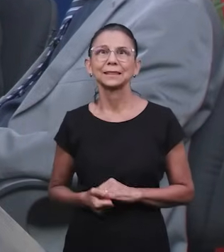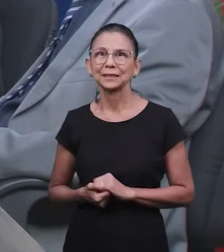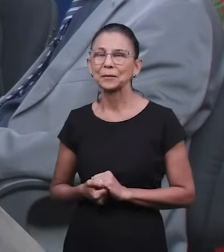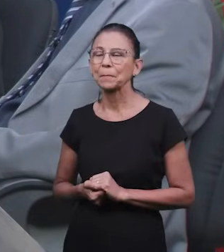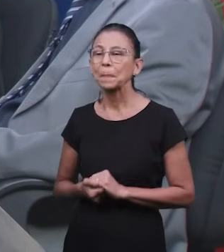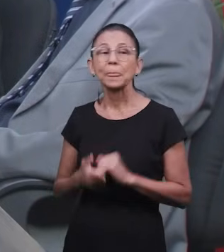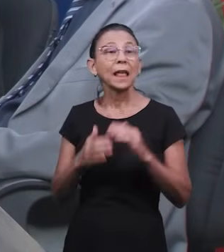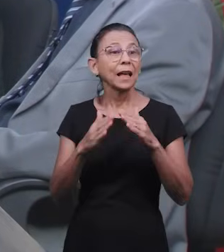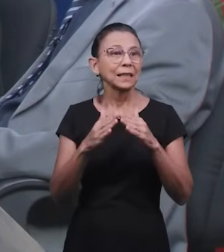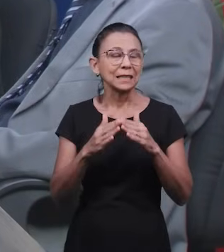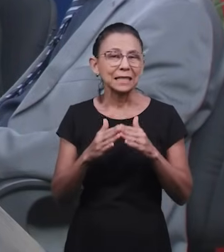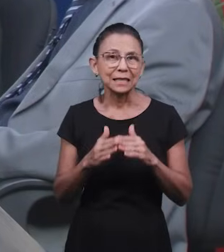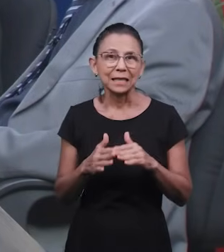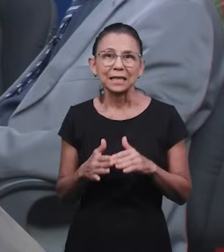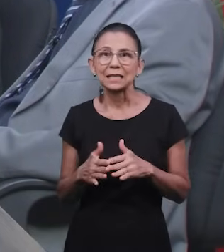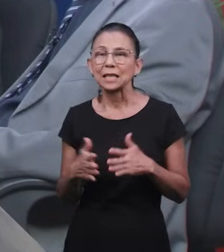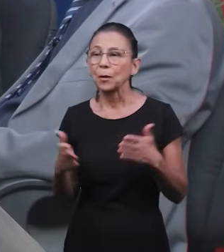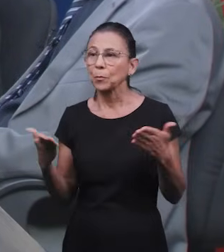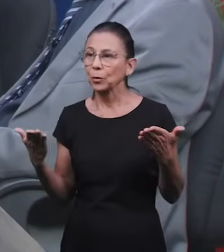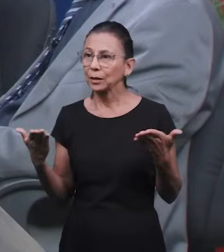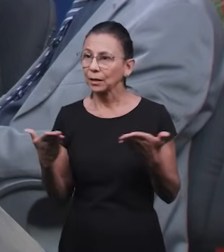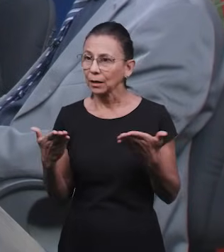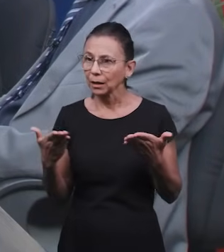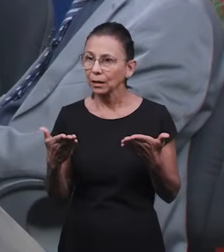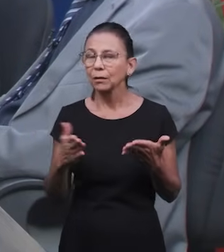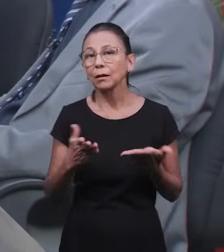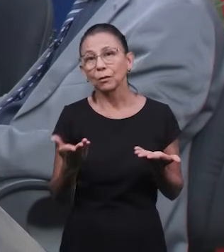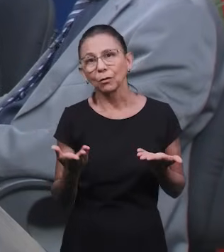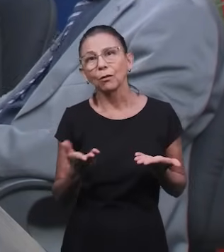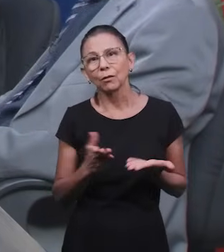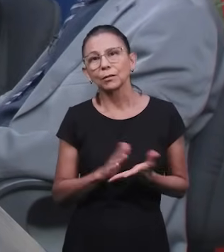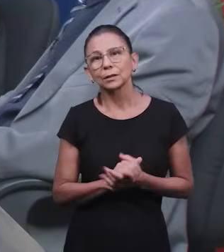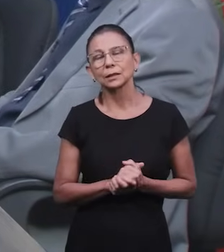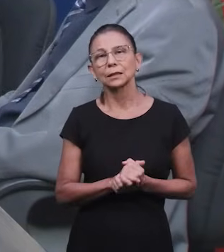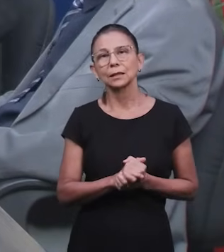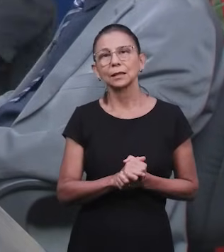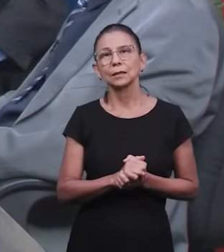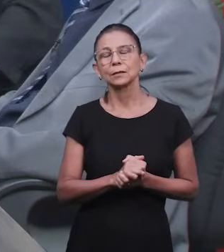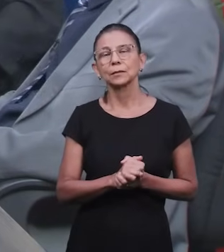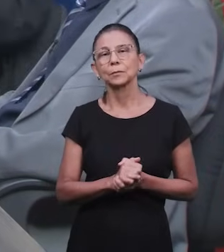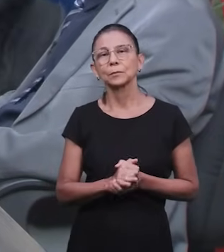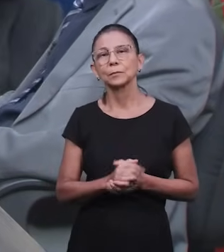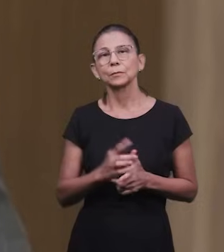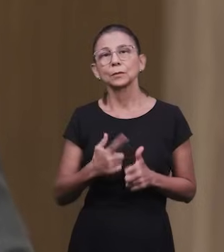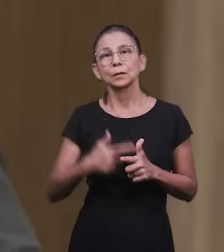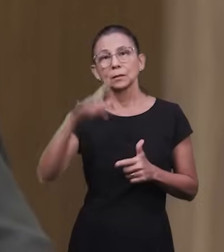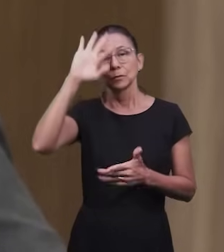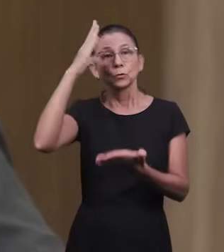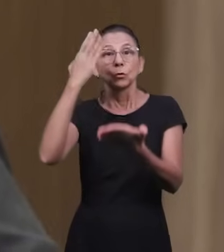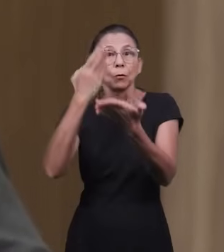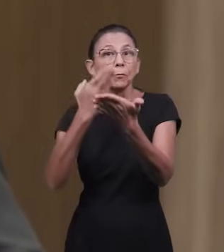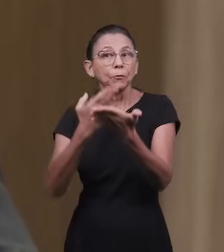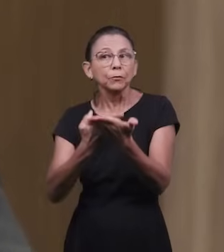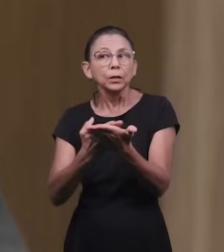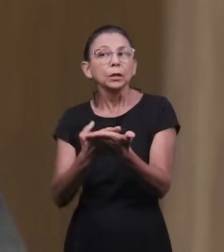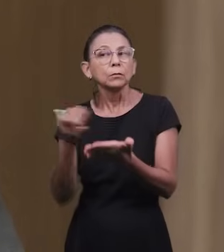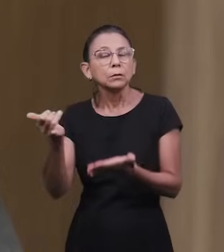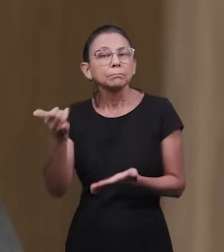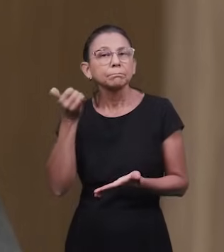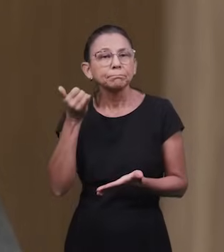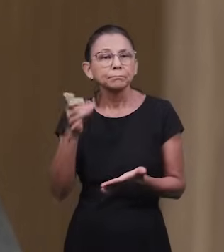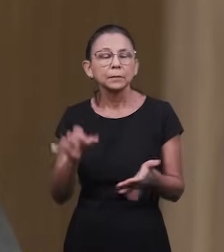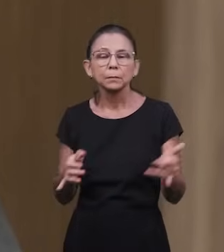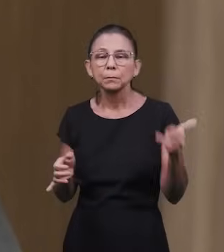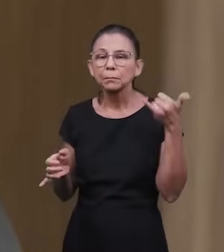agora vem mais ainda que é um atendimento muito confiável, sim, né? É real. Sim. E o que ocorre? Quando